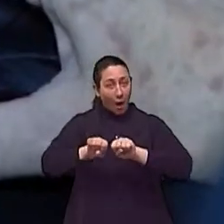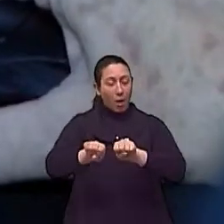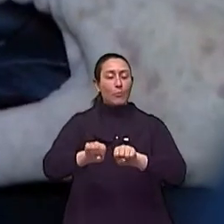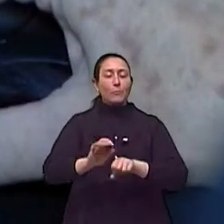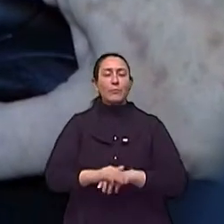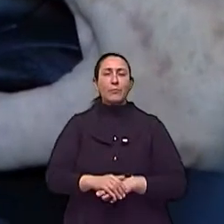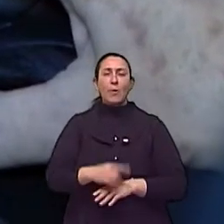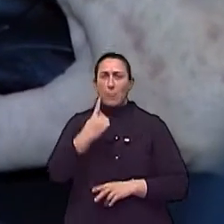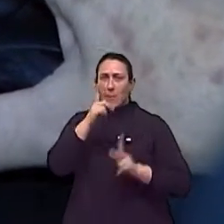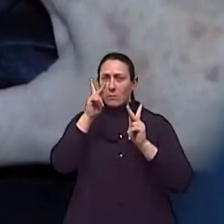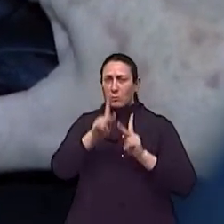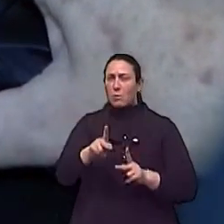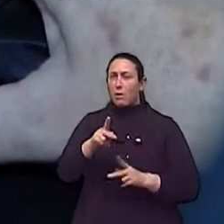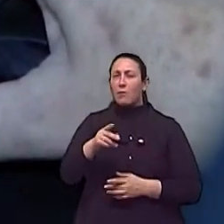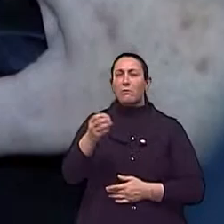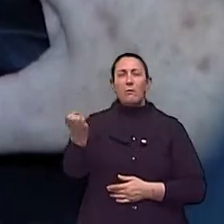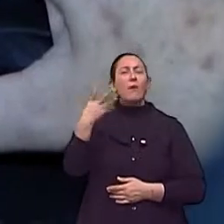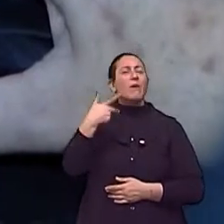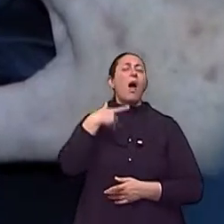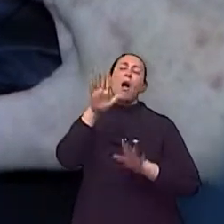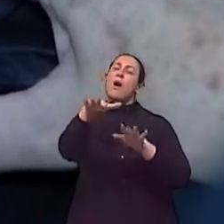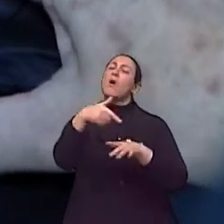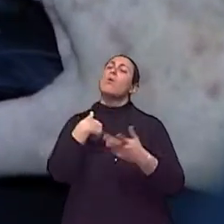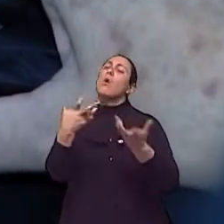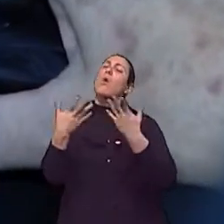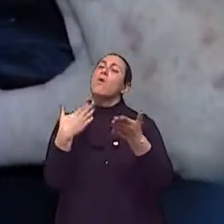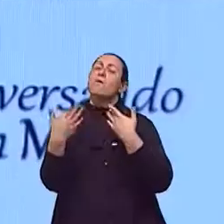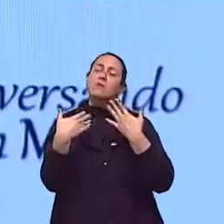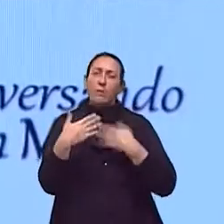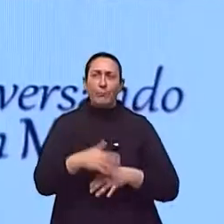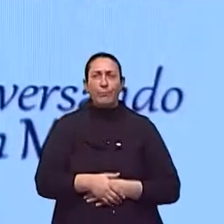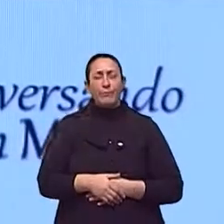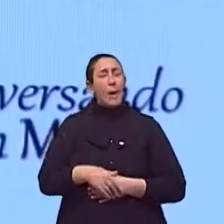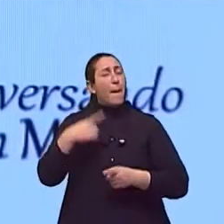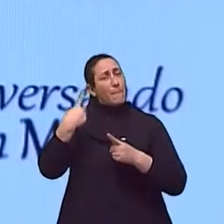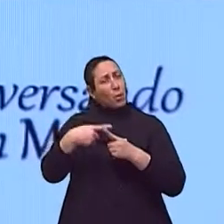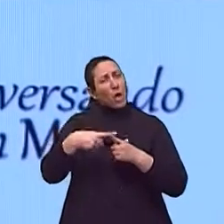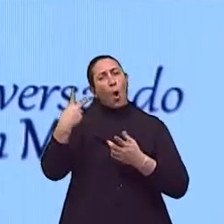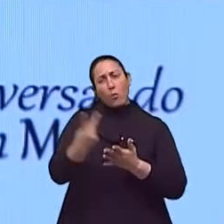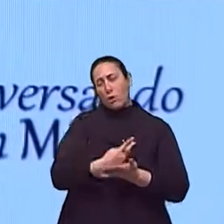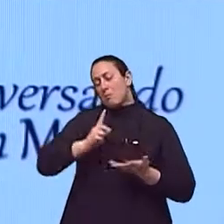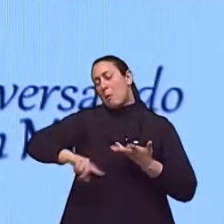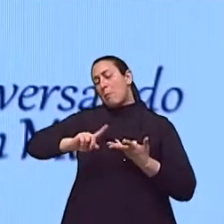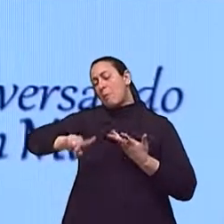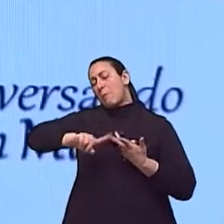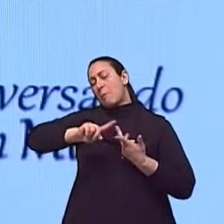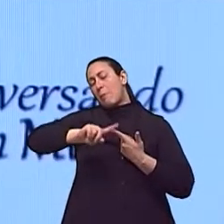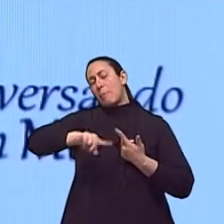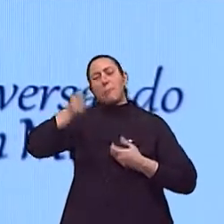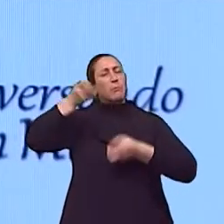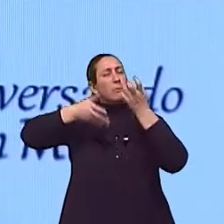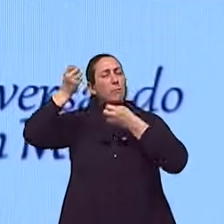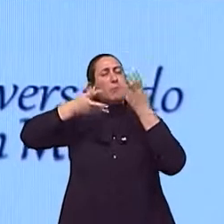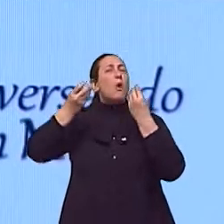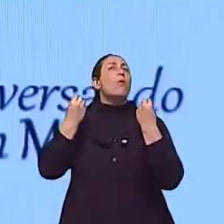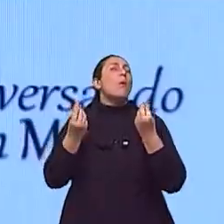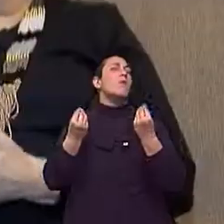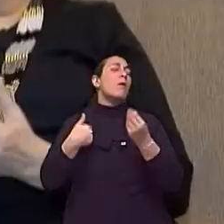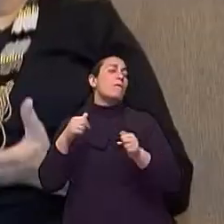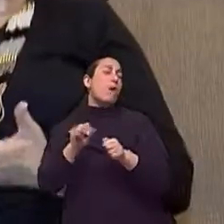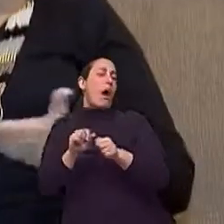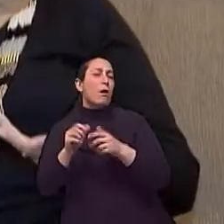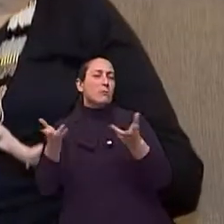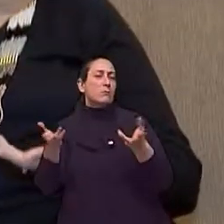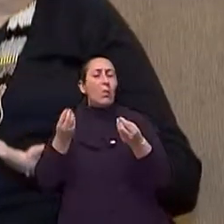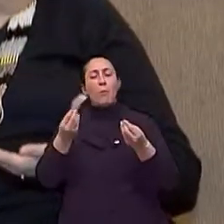aí uma pessoa chegou para mim disse assim ah eu quero conversar contigo porque acontece isso isso isso e aquilo e eu queria saber como eu faço